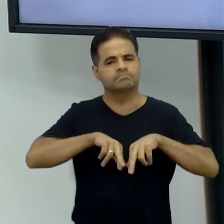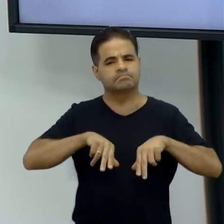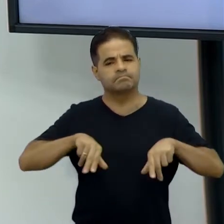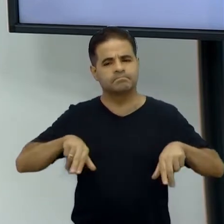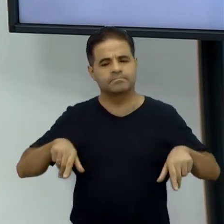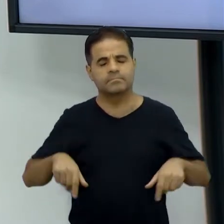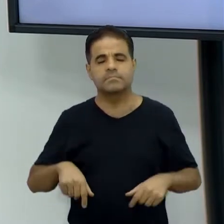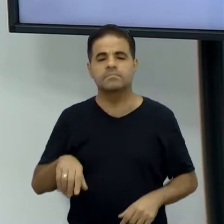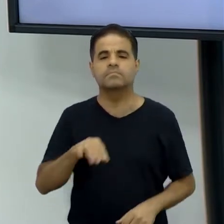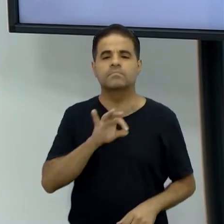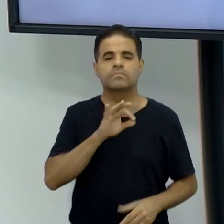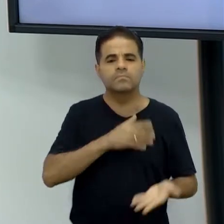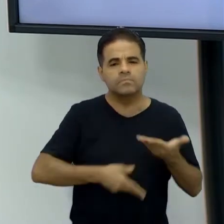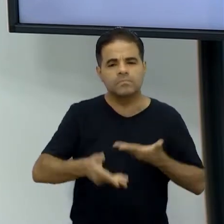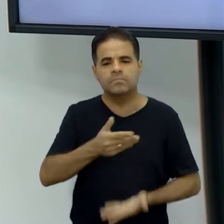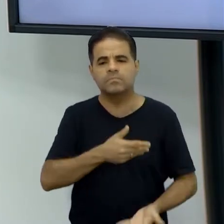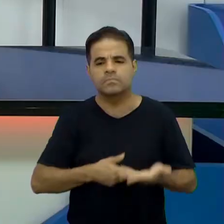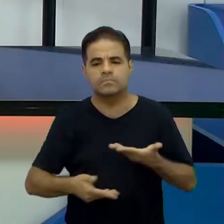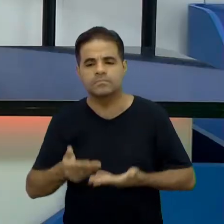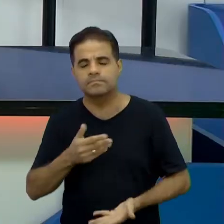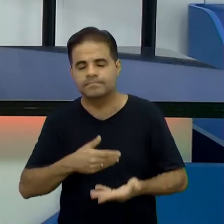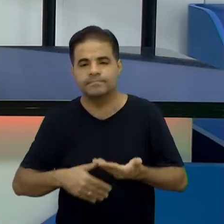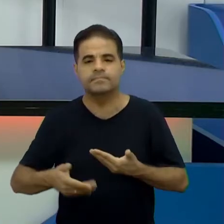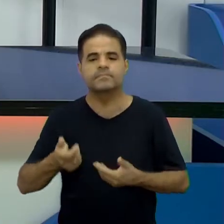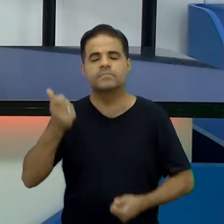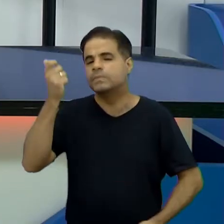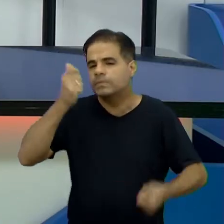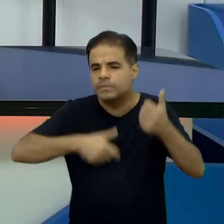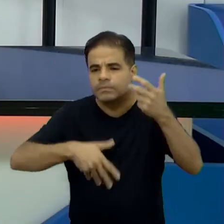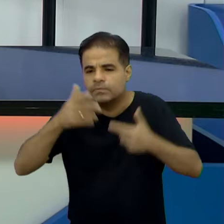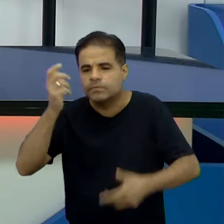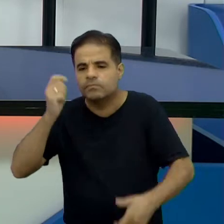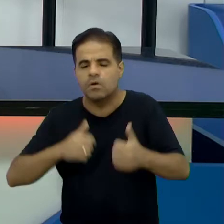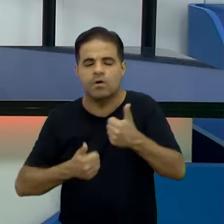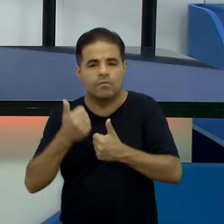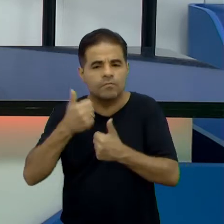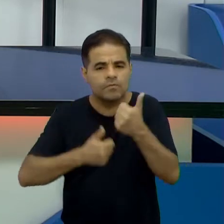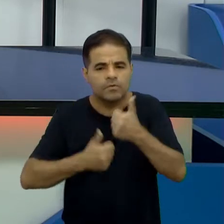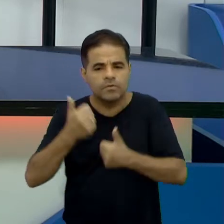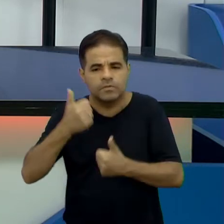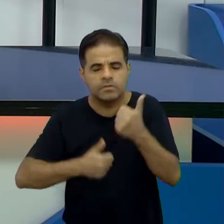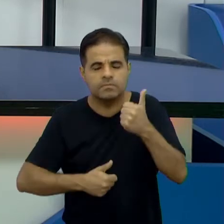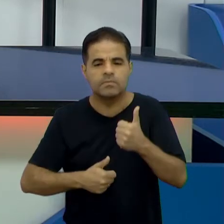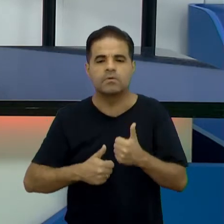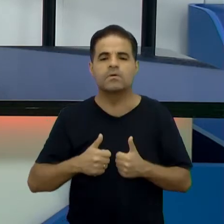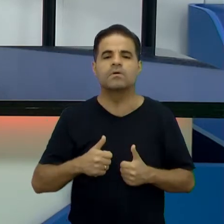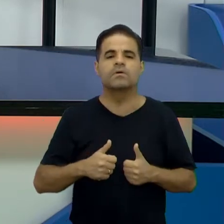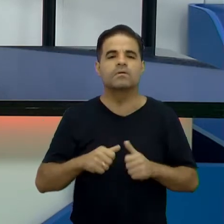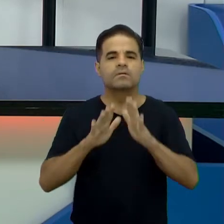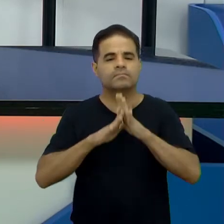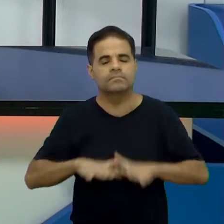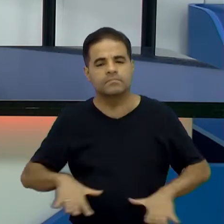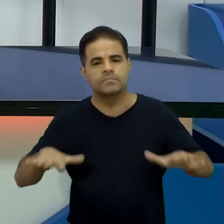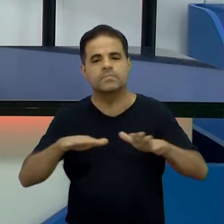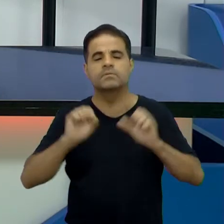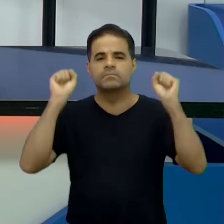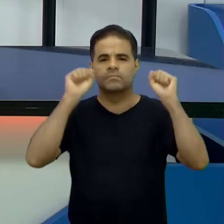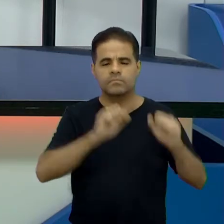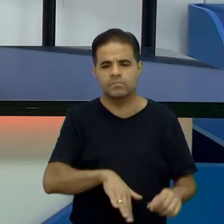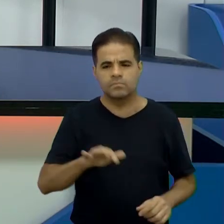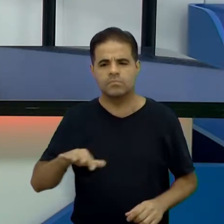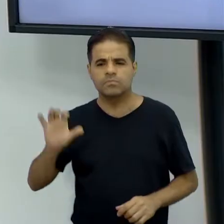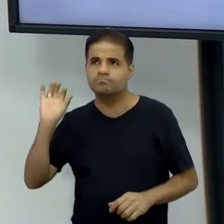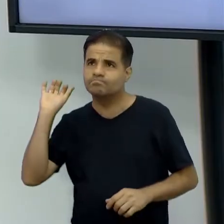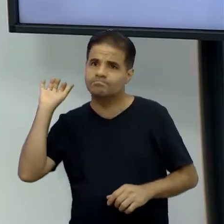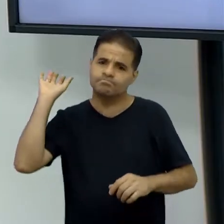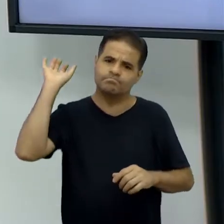diferenças salariais em relação ao feminino. A gente vem falando aí de futebol com futsal, do vôlei masculino com o